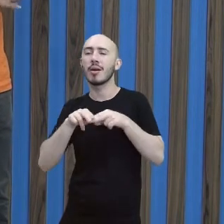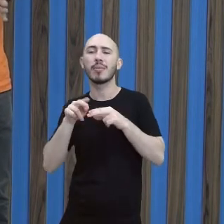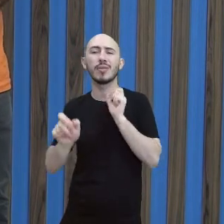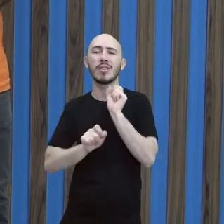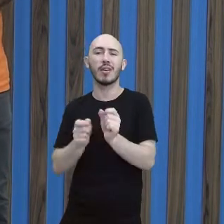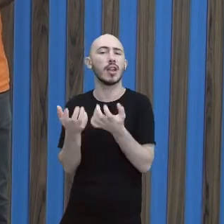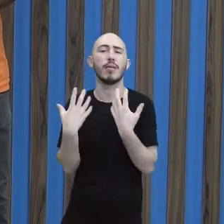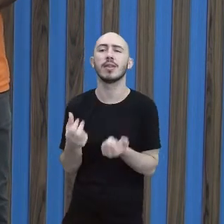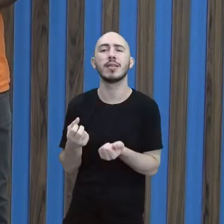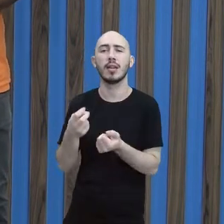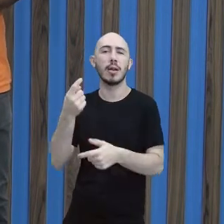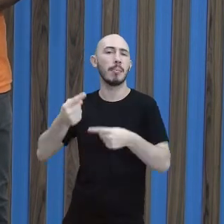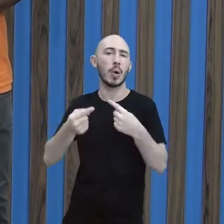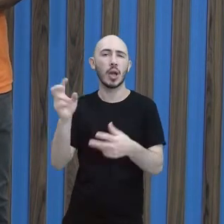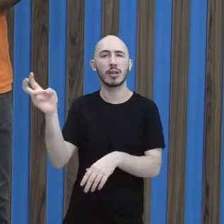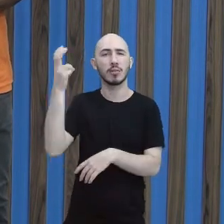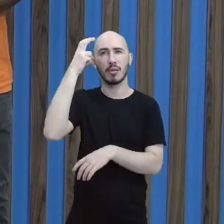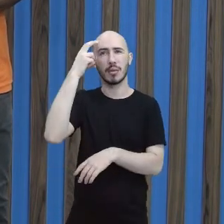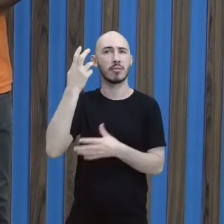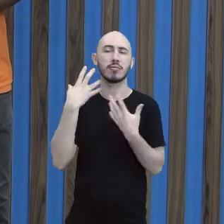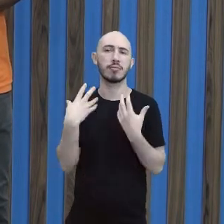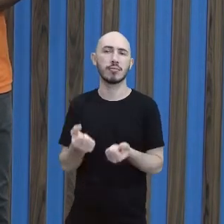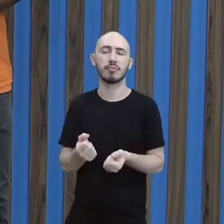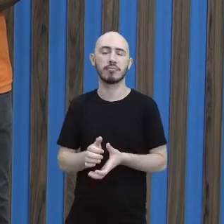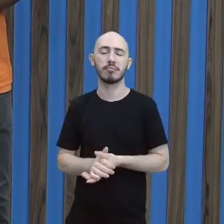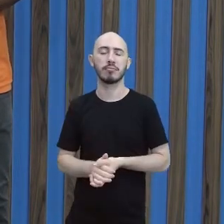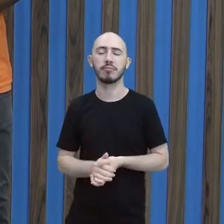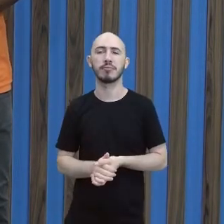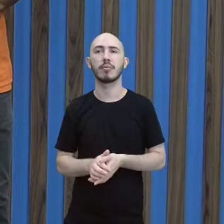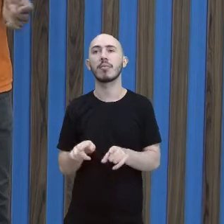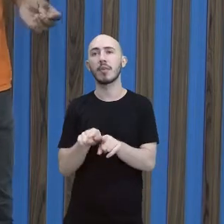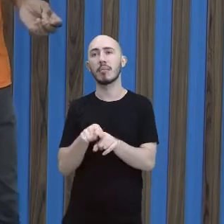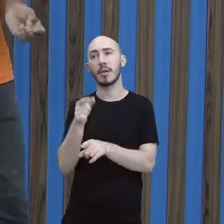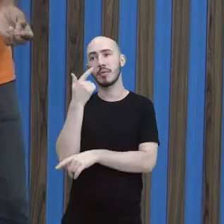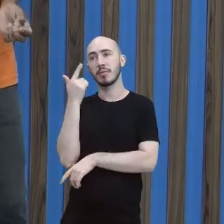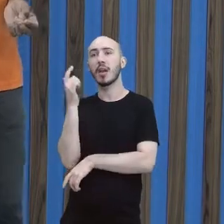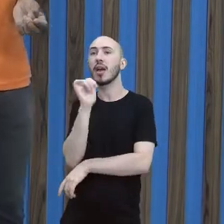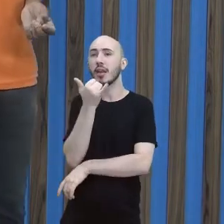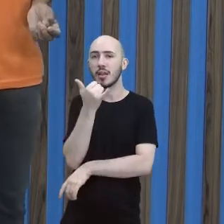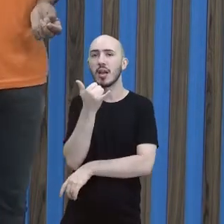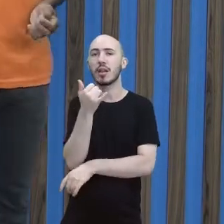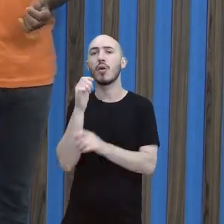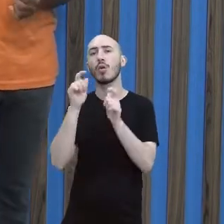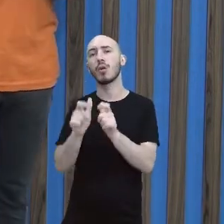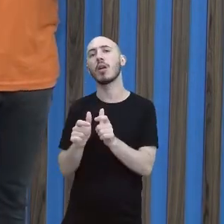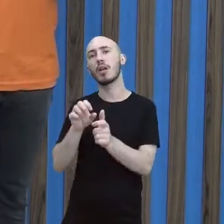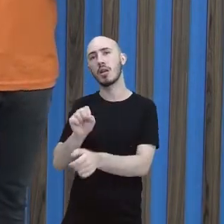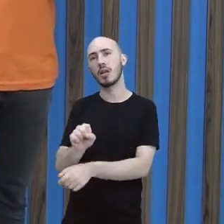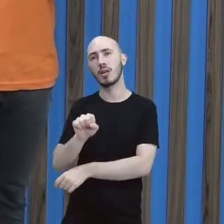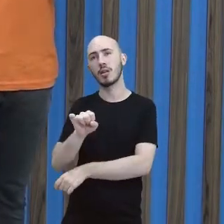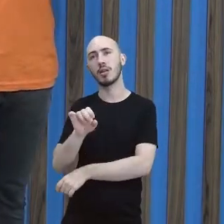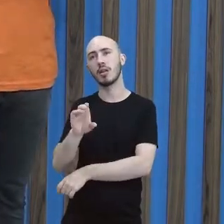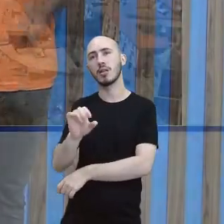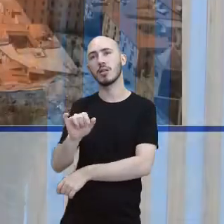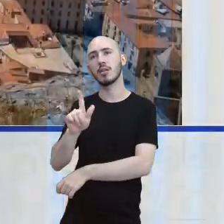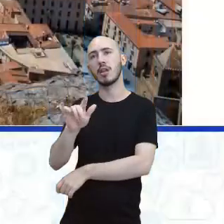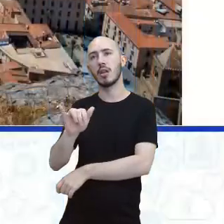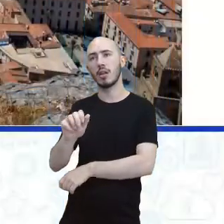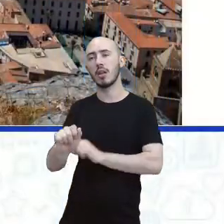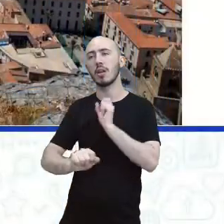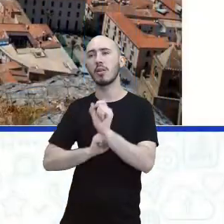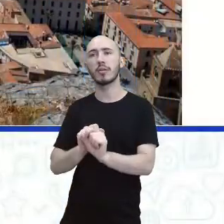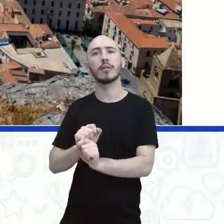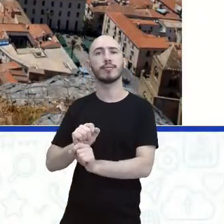culturalmente, né? Justo. Como a gente vê aqui também nessa questão aqui da Sicília, na Itália. Aqui é uma coisa